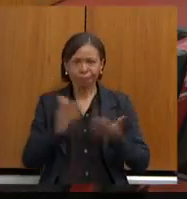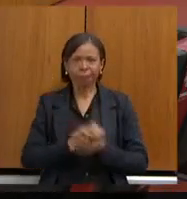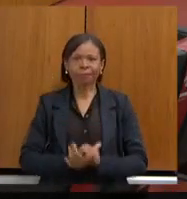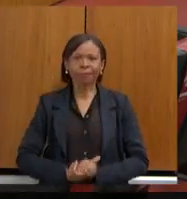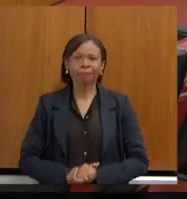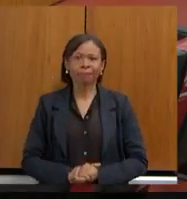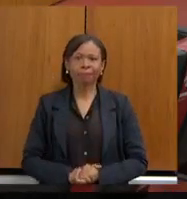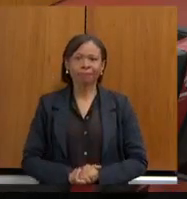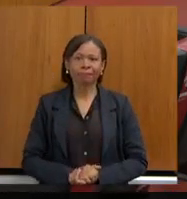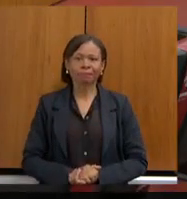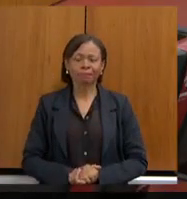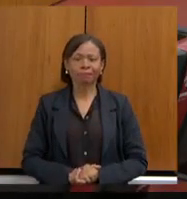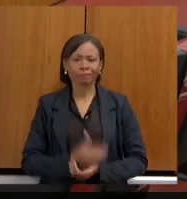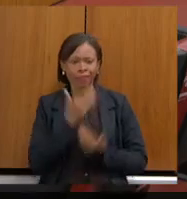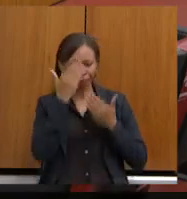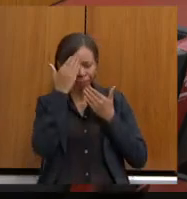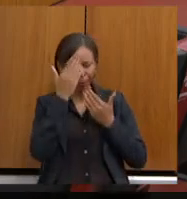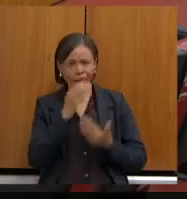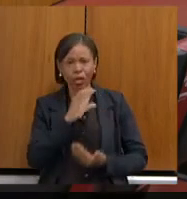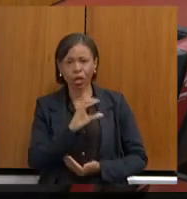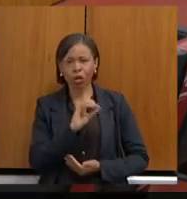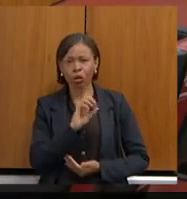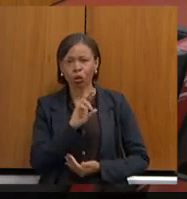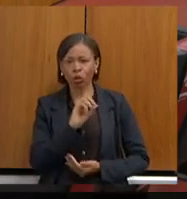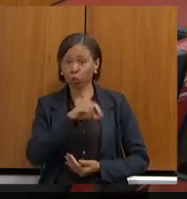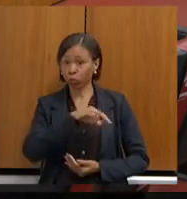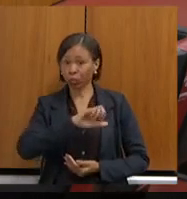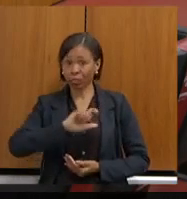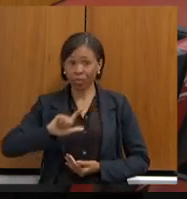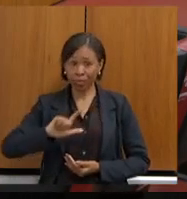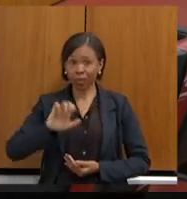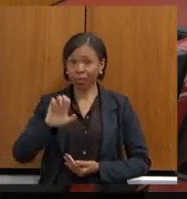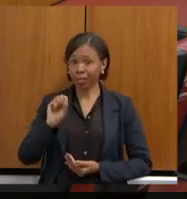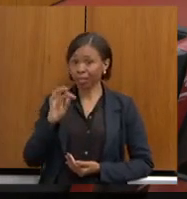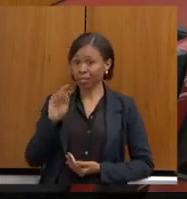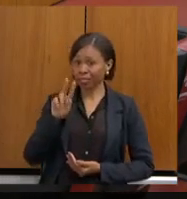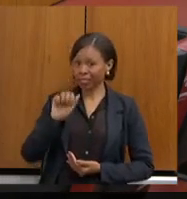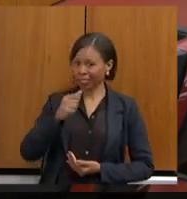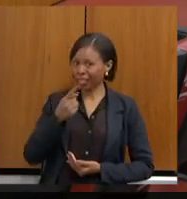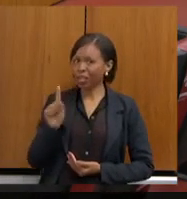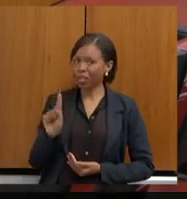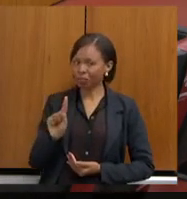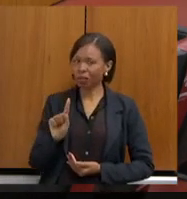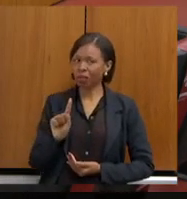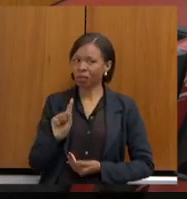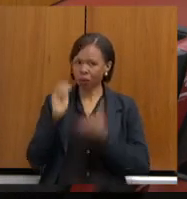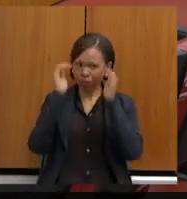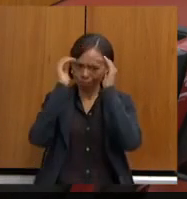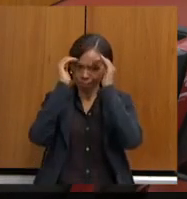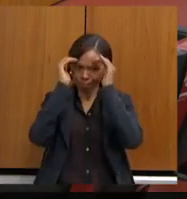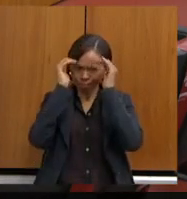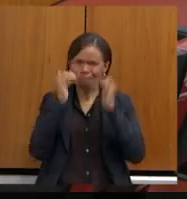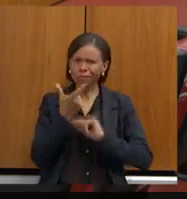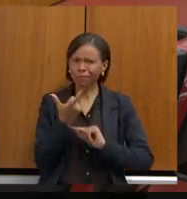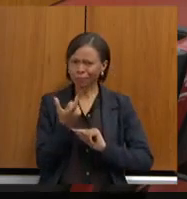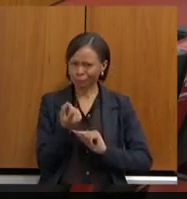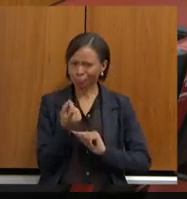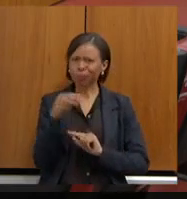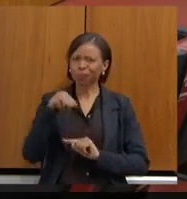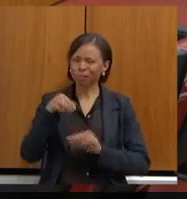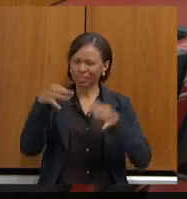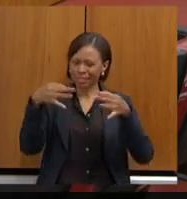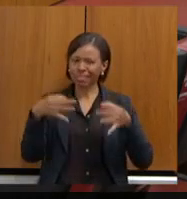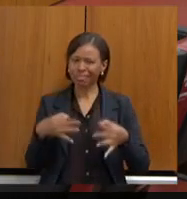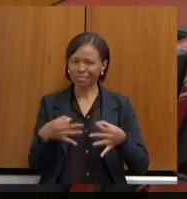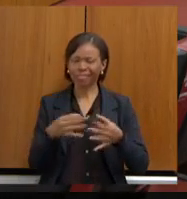agradecemos no Coronel Estevam que cumpriu rigorosamente os 20 minutos aqui é solicitados